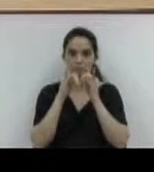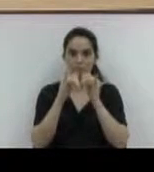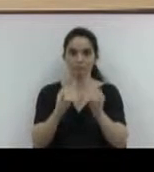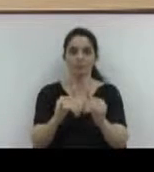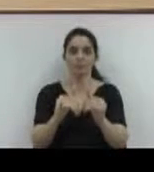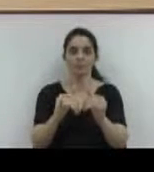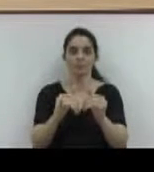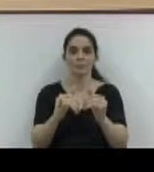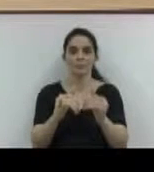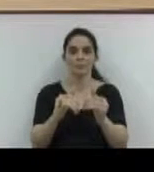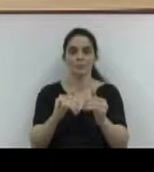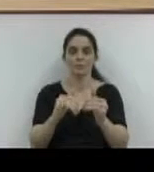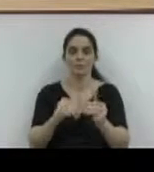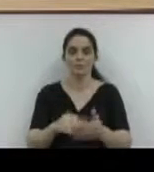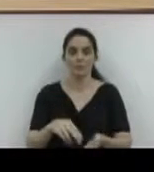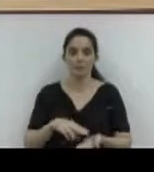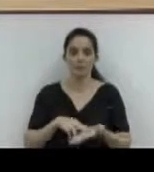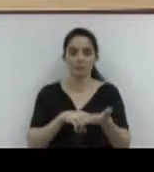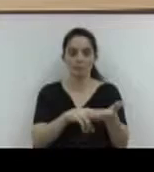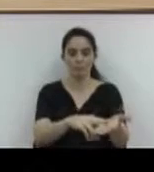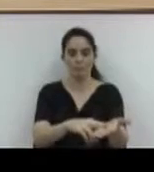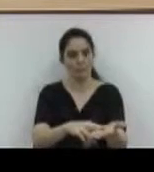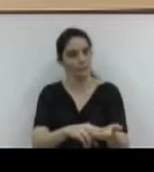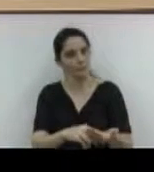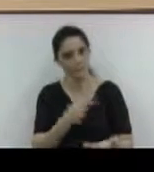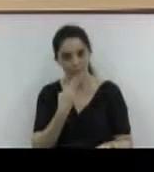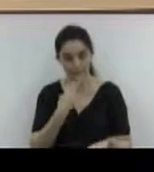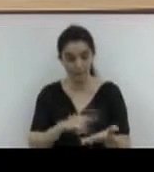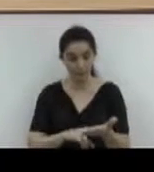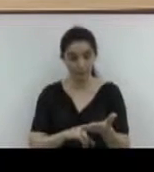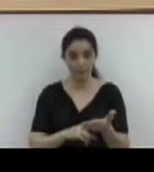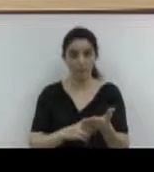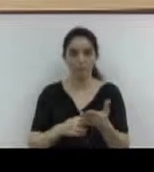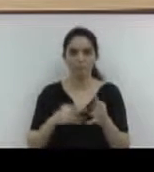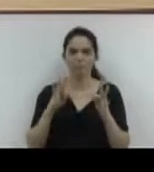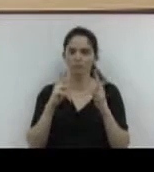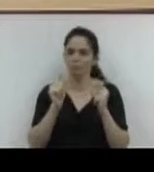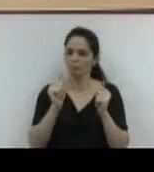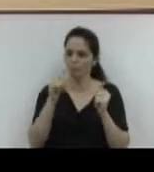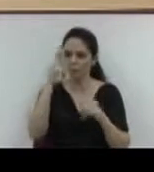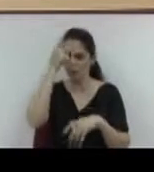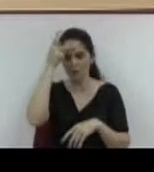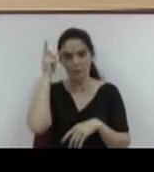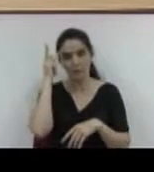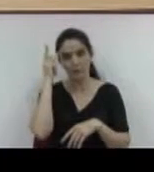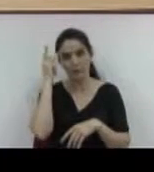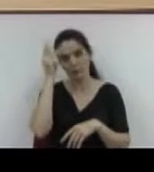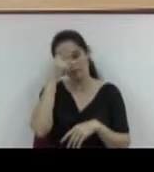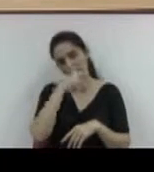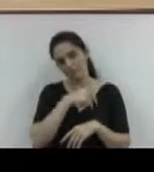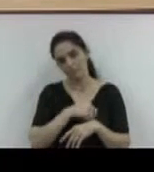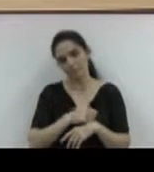serão enviados ofícios de condolências a todas as famílias enlutadas.